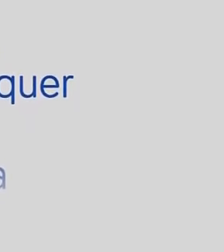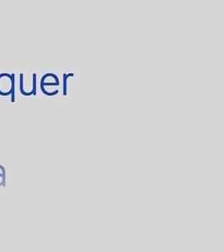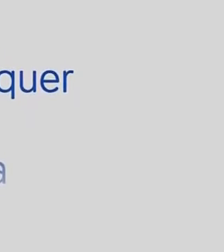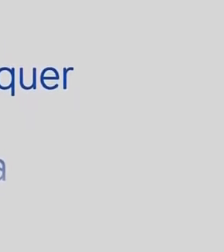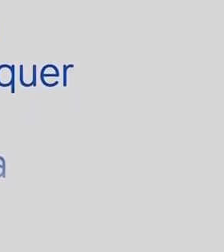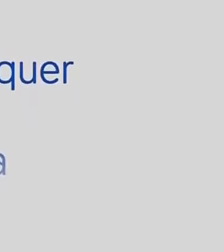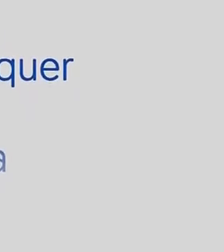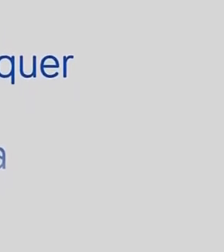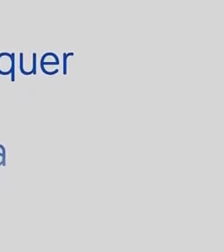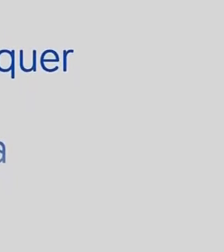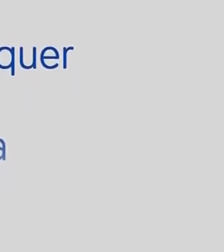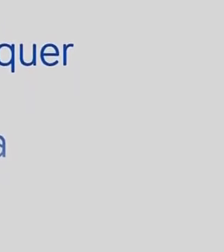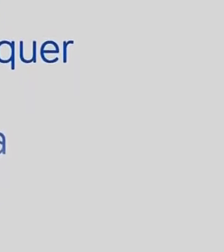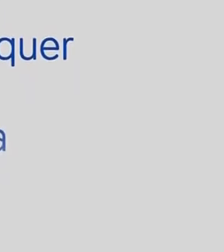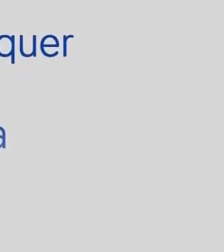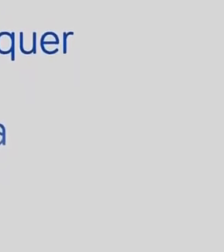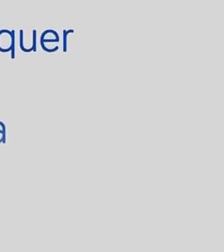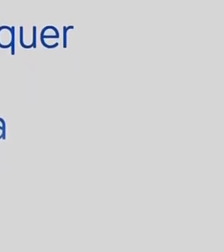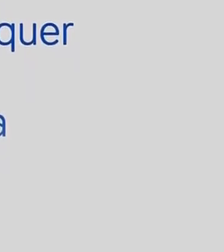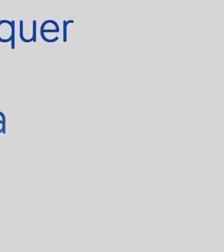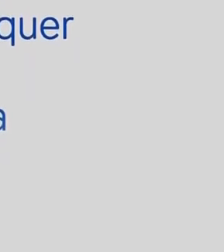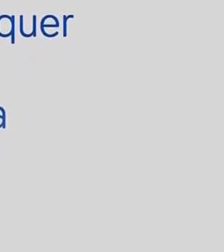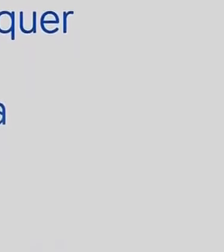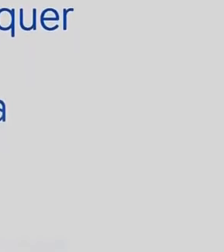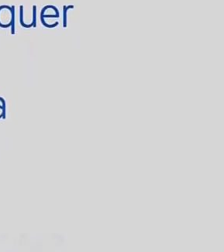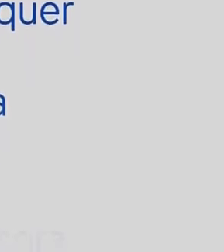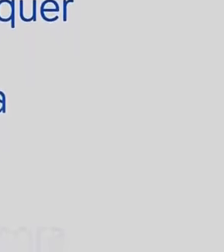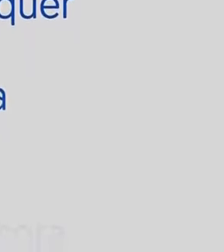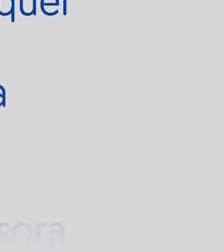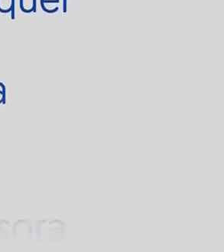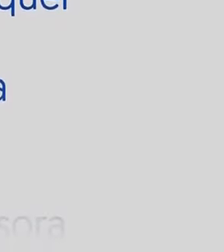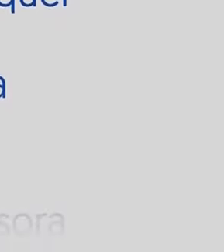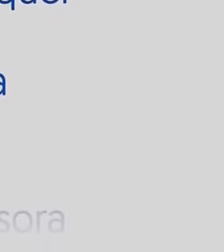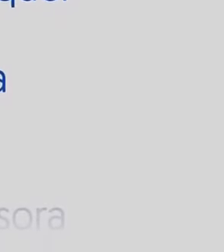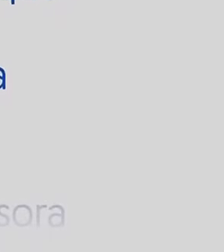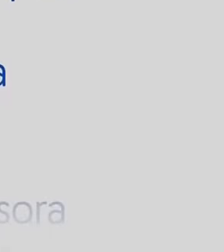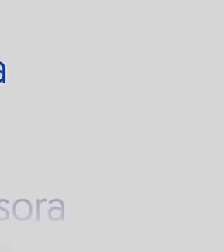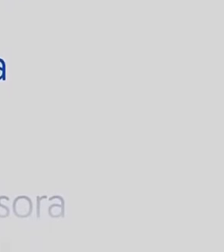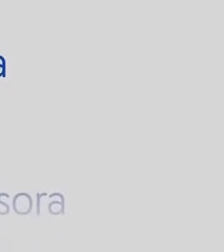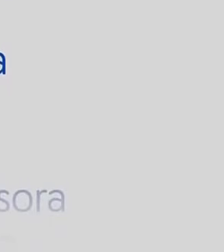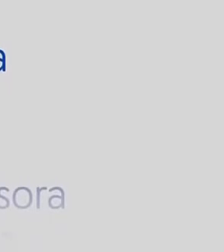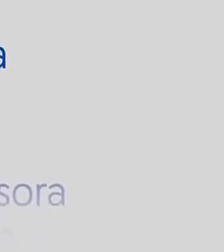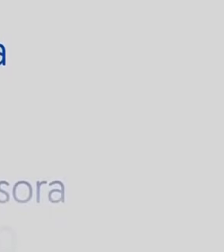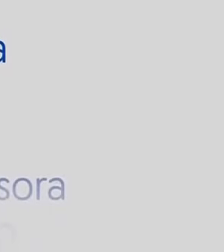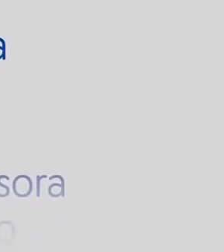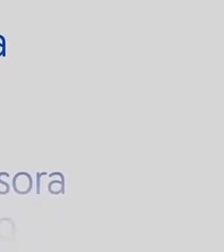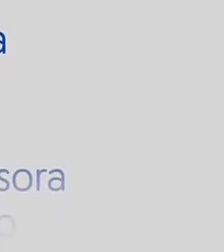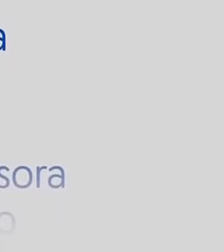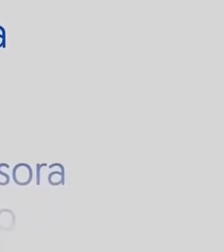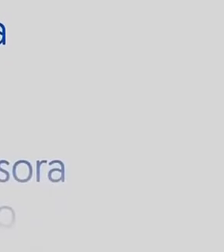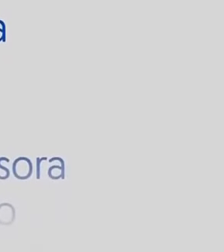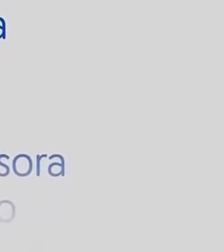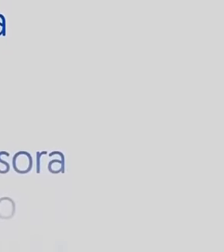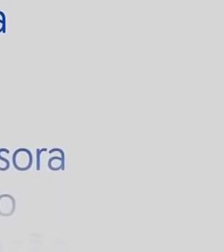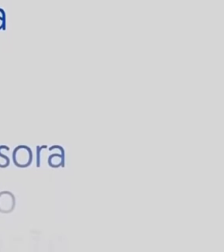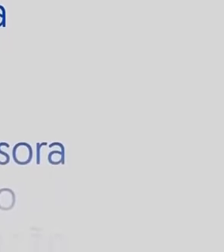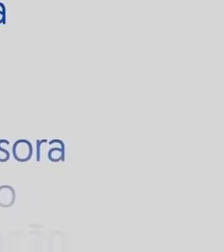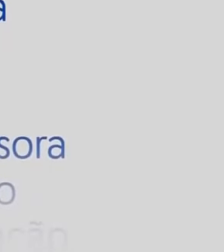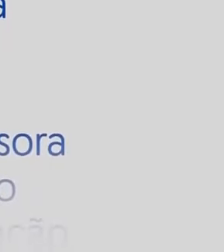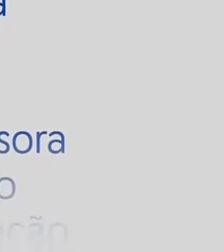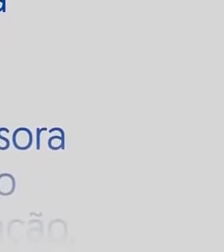entrevistas e transmissões ao vivo direto do Palácio do Planalto ou de qualquer lugar do Brasil e do mundo